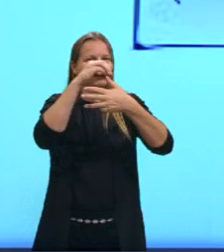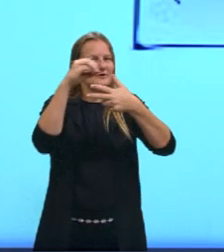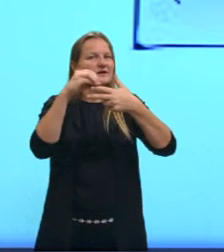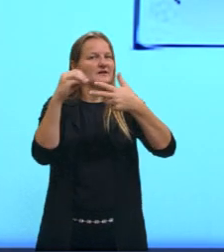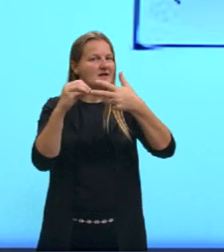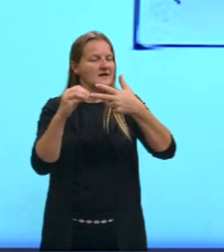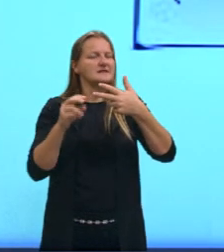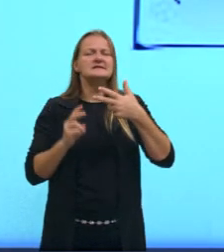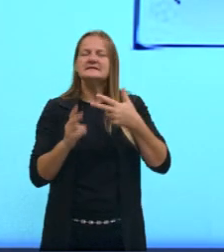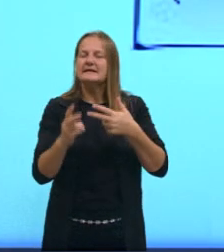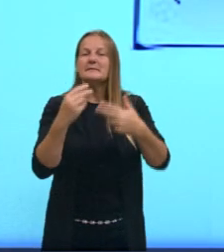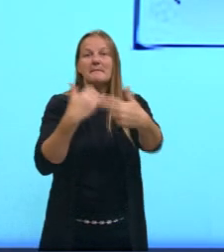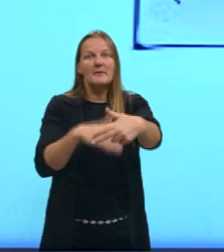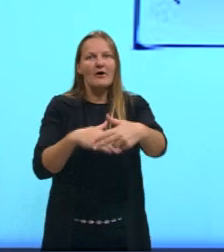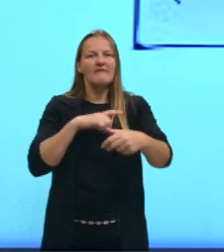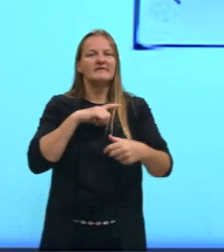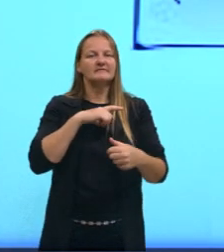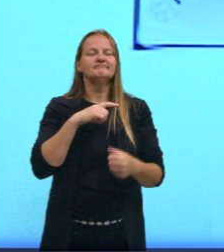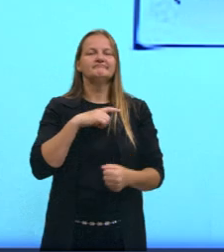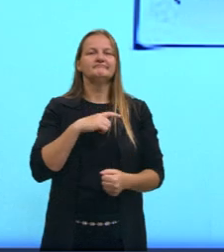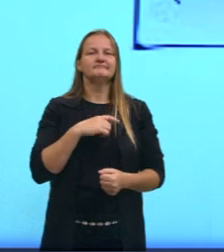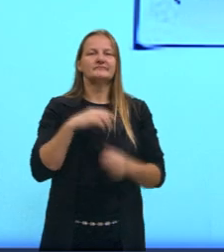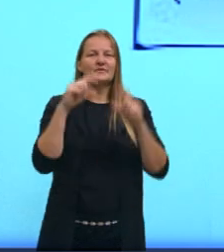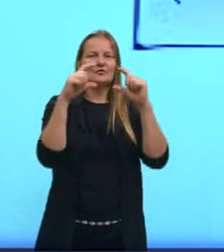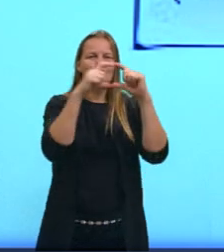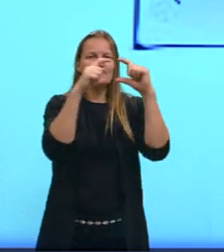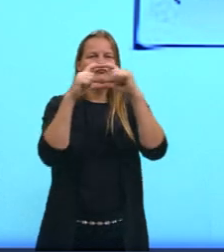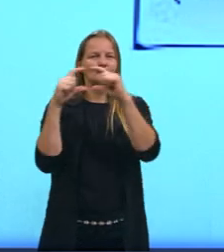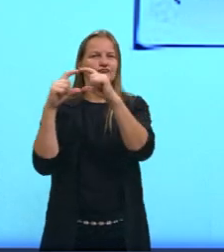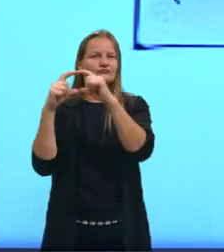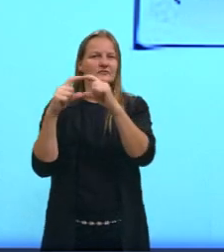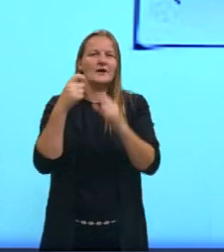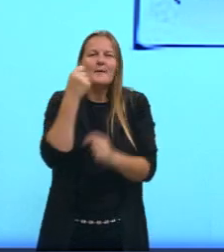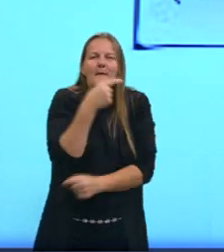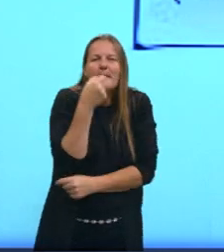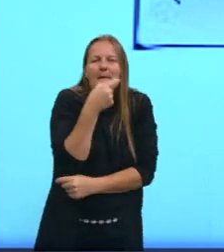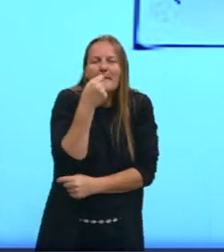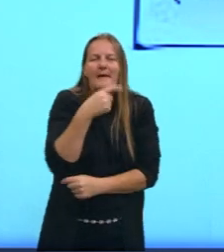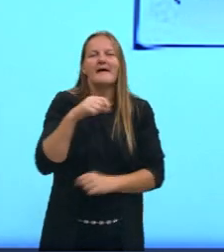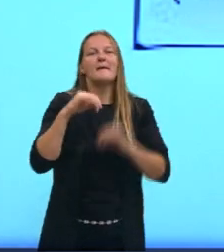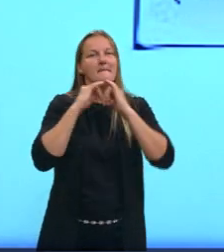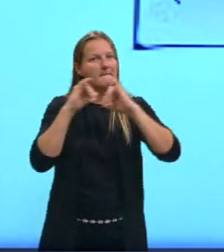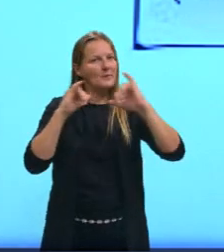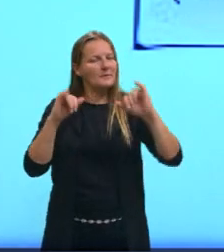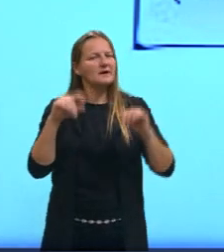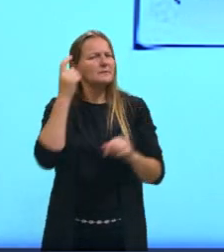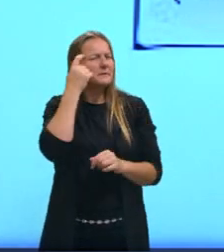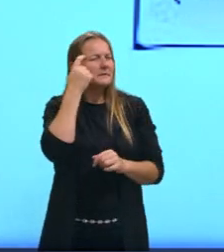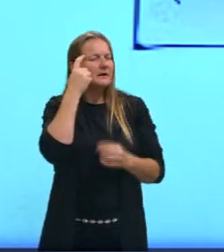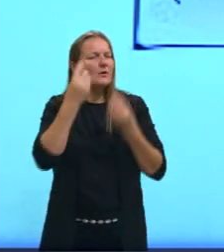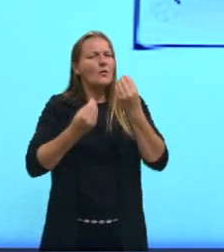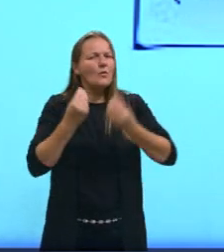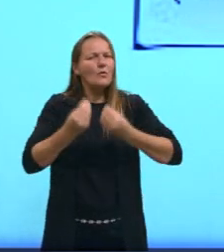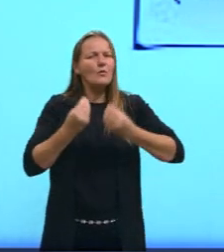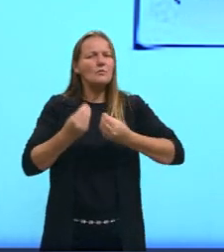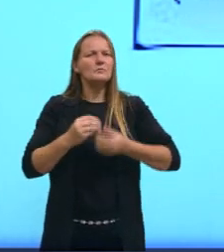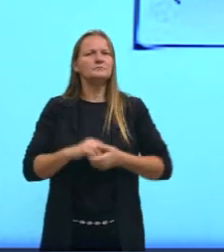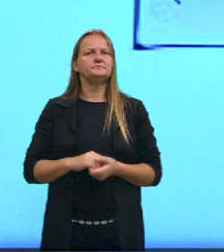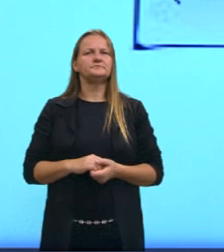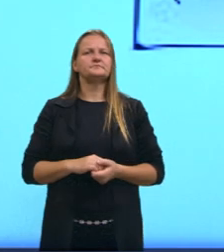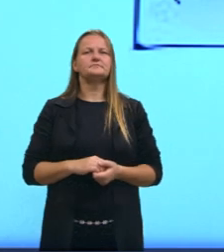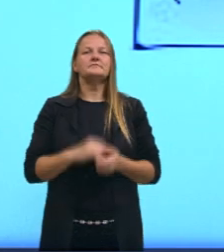neném então eu trouxe aqui alguns exemplos em tirinhas e charges no propaganda para gente pensar um pouquinho sobre isso